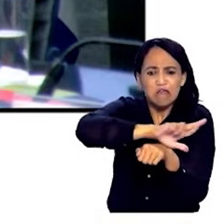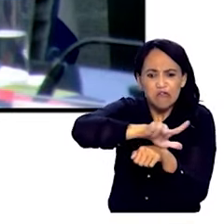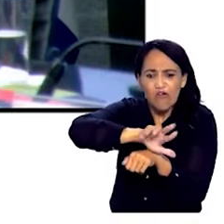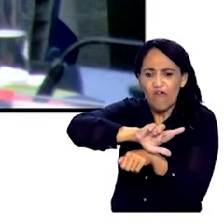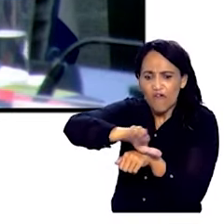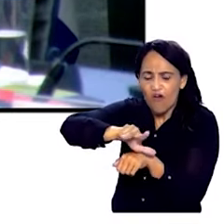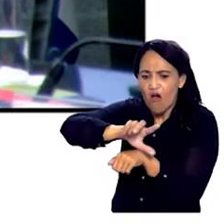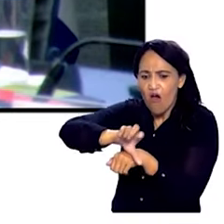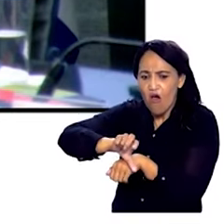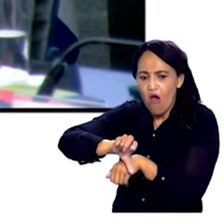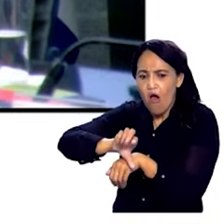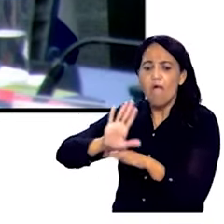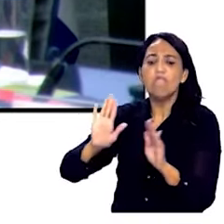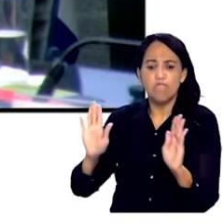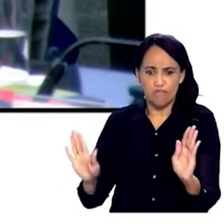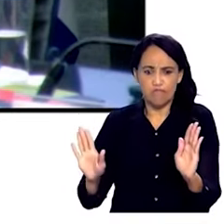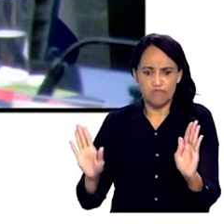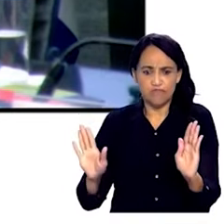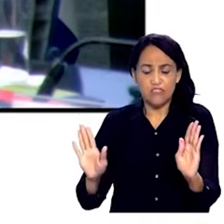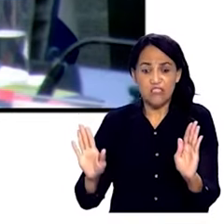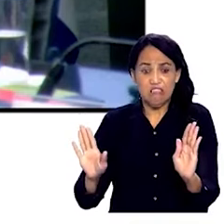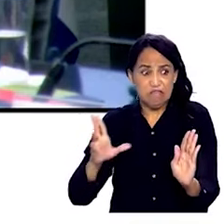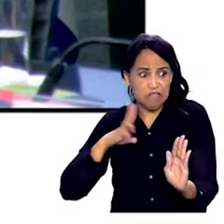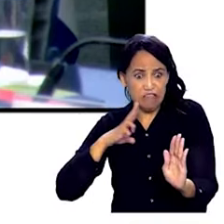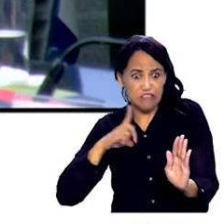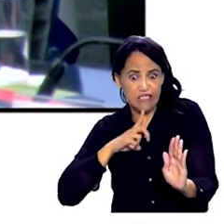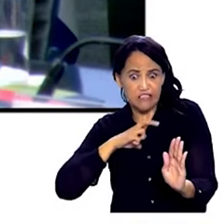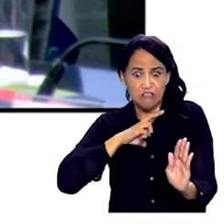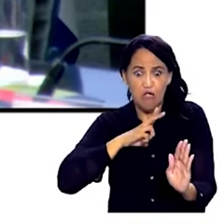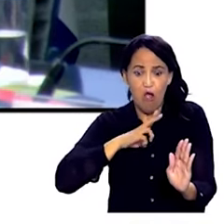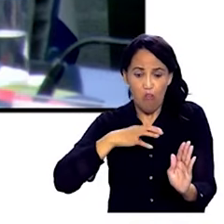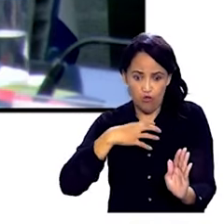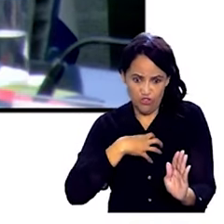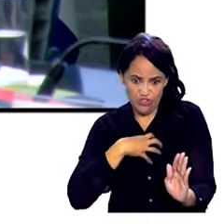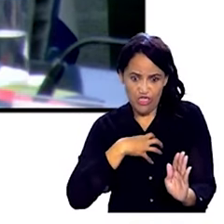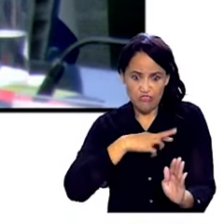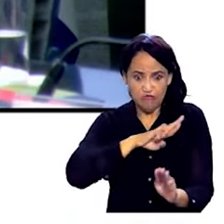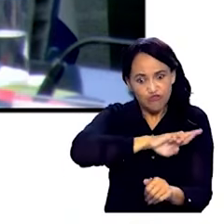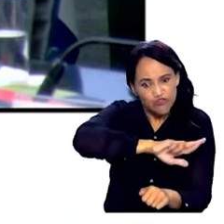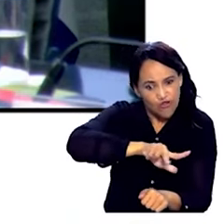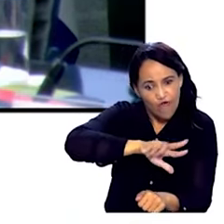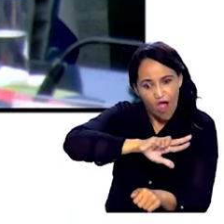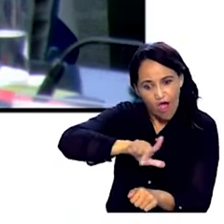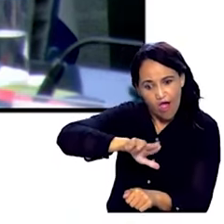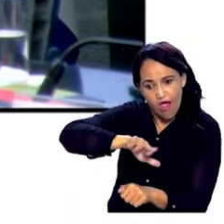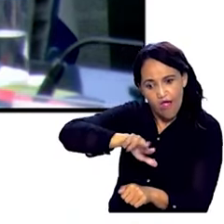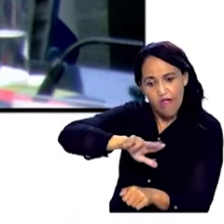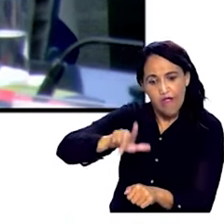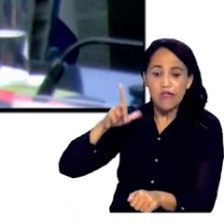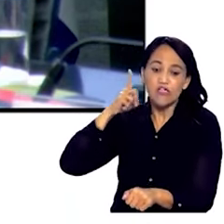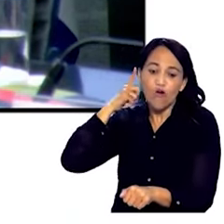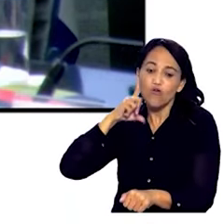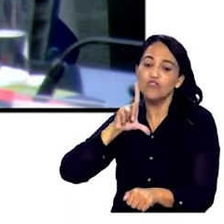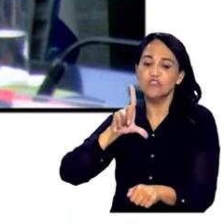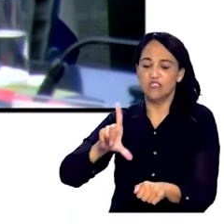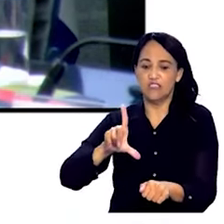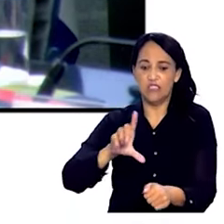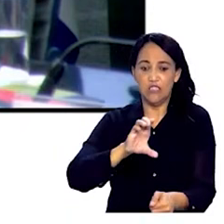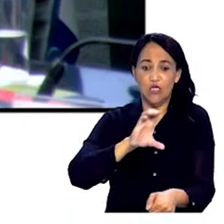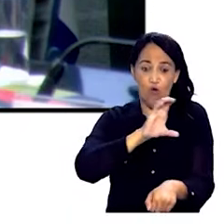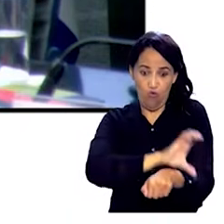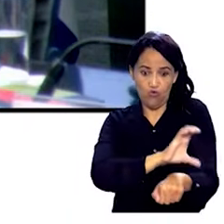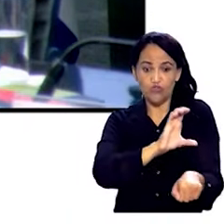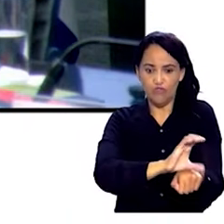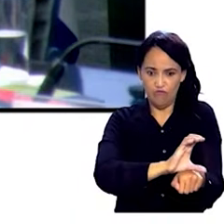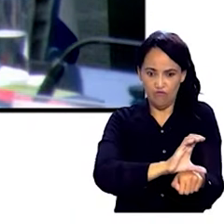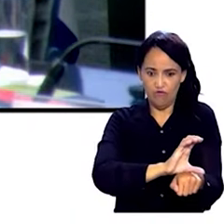camul encontrou duas maneiras diferentes de alcançar a uniformidade o civil Law busca uniformidade